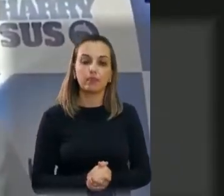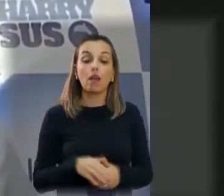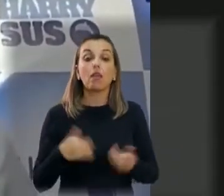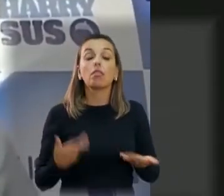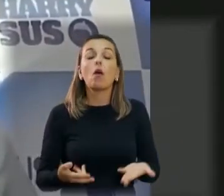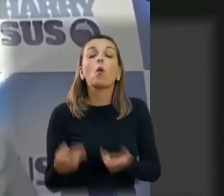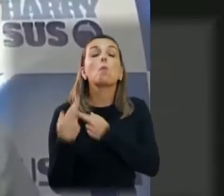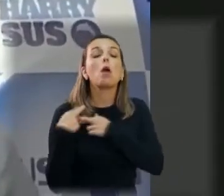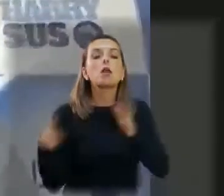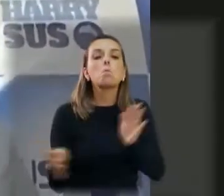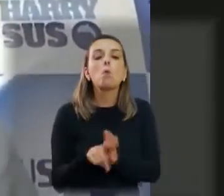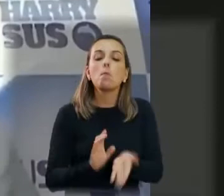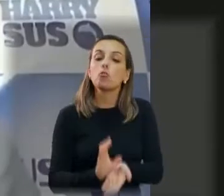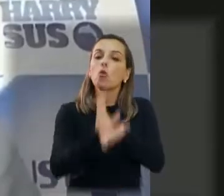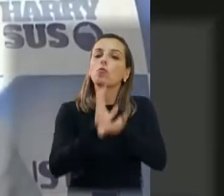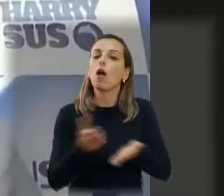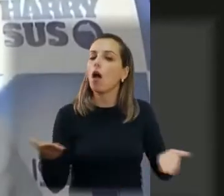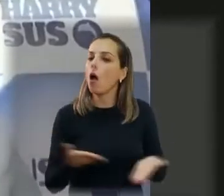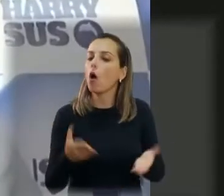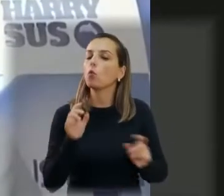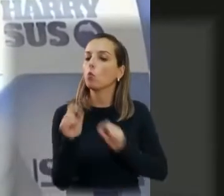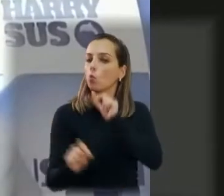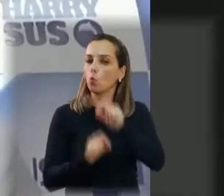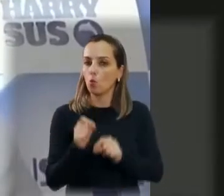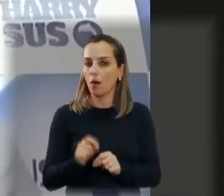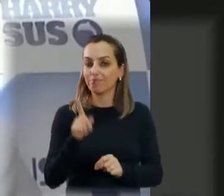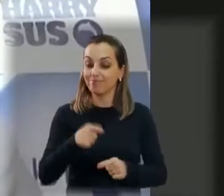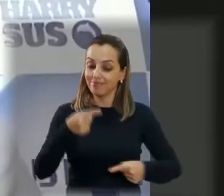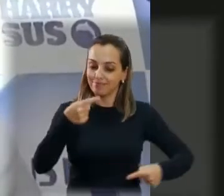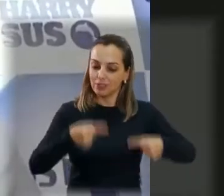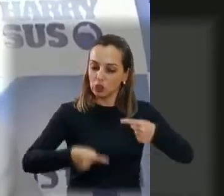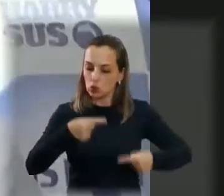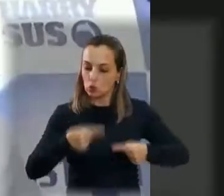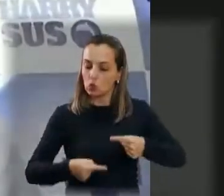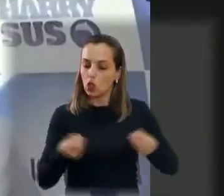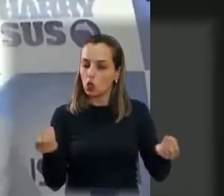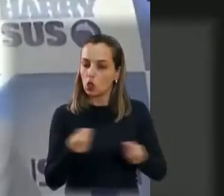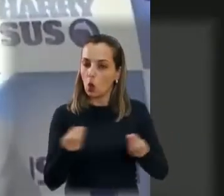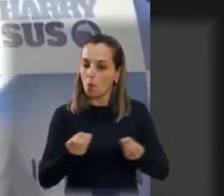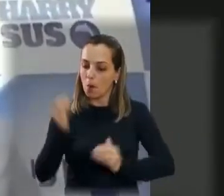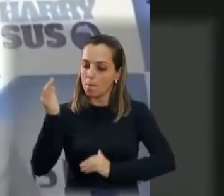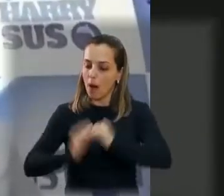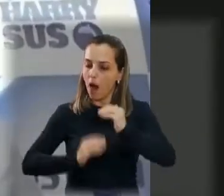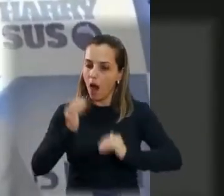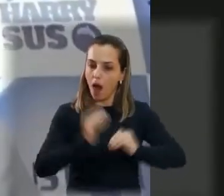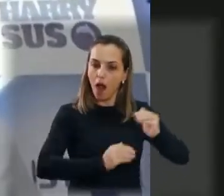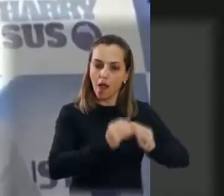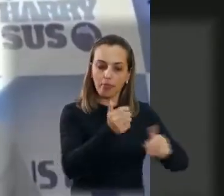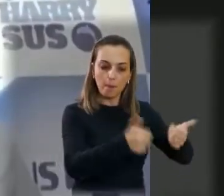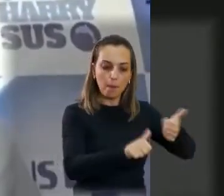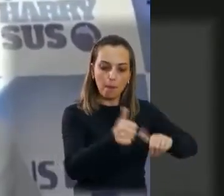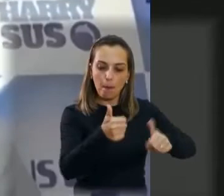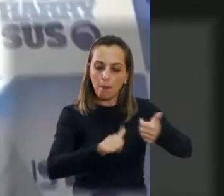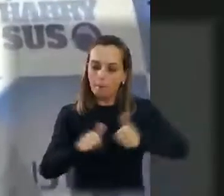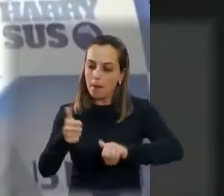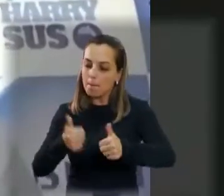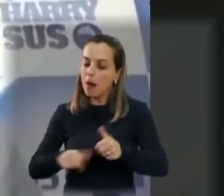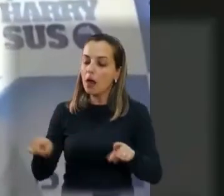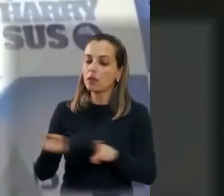papel do Conselho neste momento? Está discutindo ações, avaliando